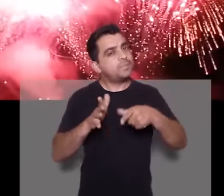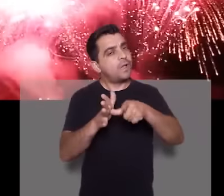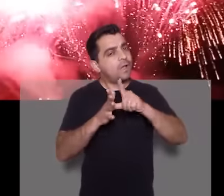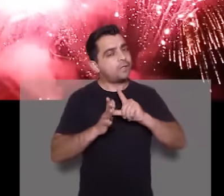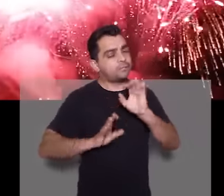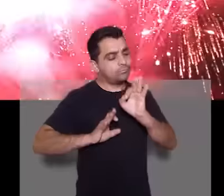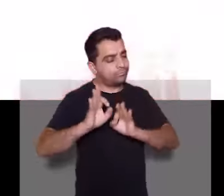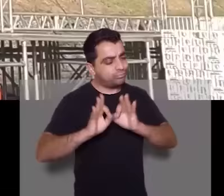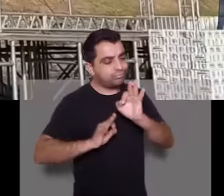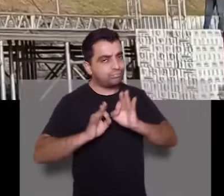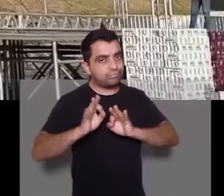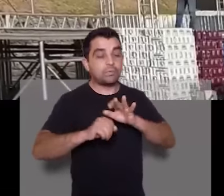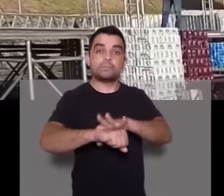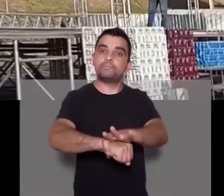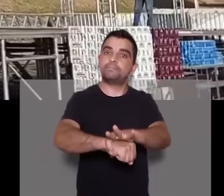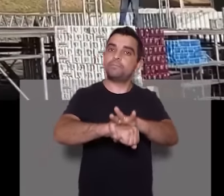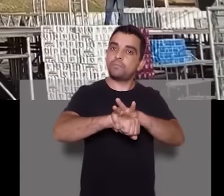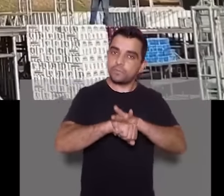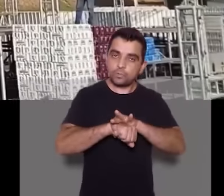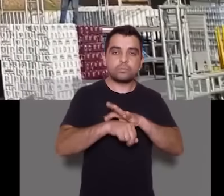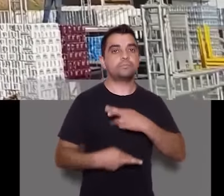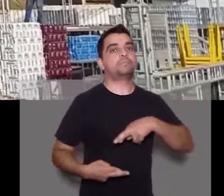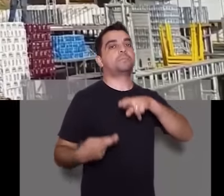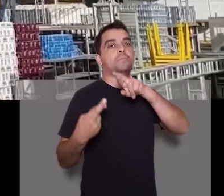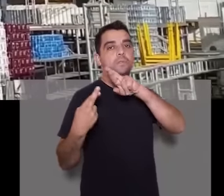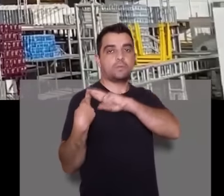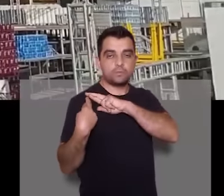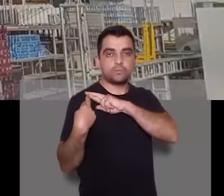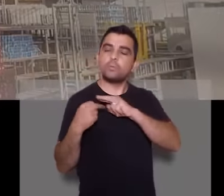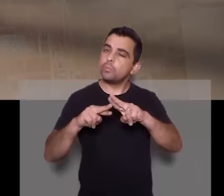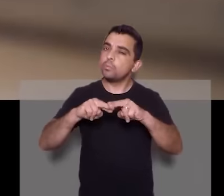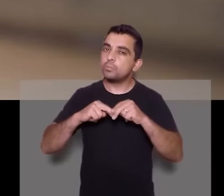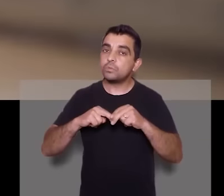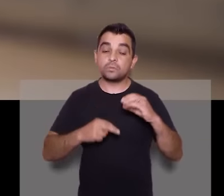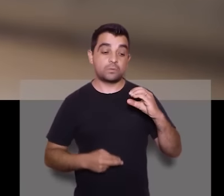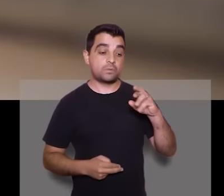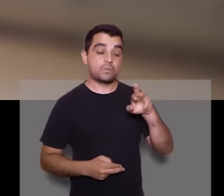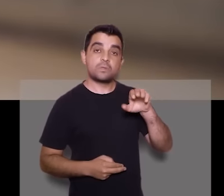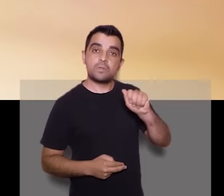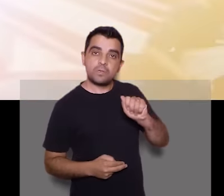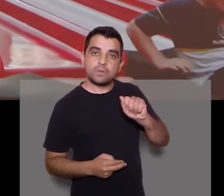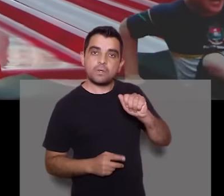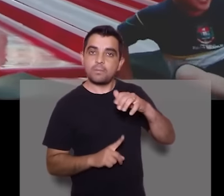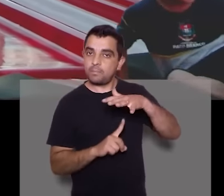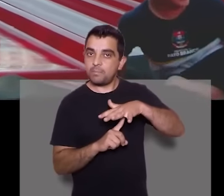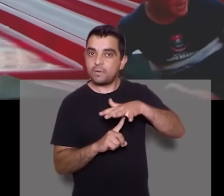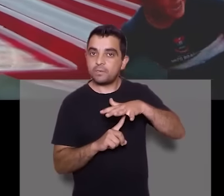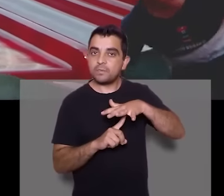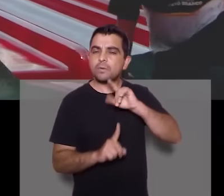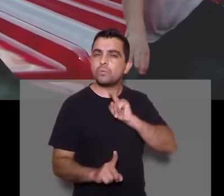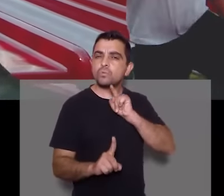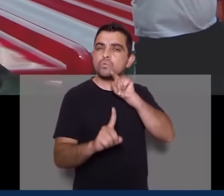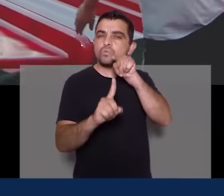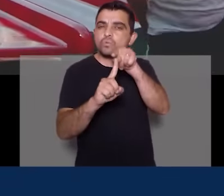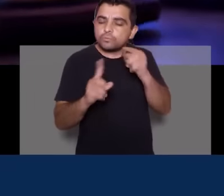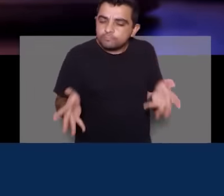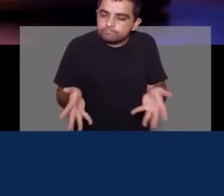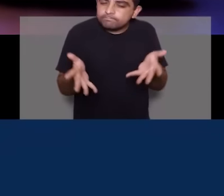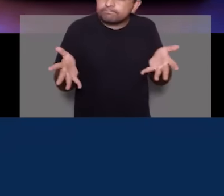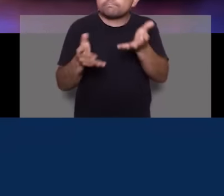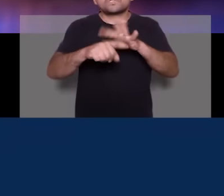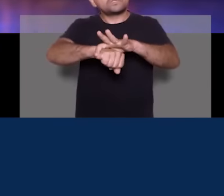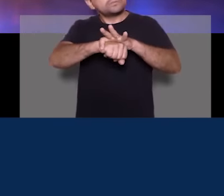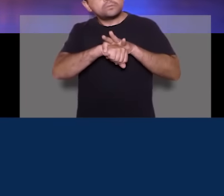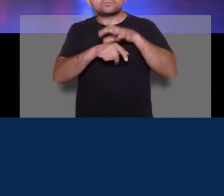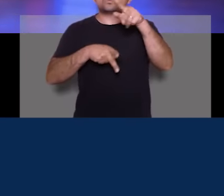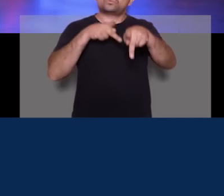diversão seja garantida, tudo isso precisa ser organizado com muita segurança e responsabilidade. O CREA Paraná tem como missão